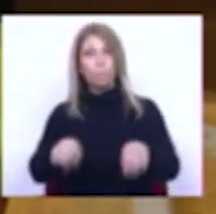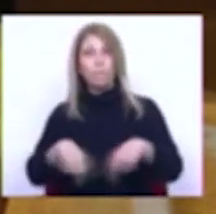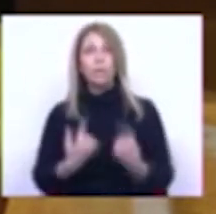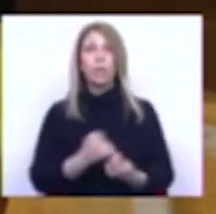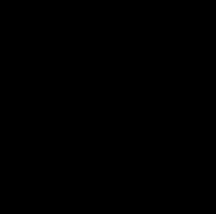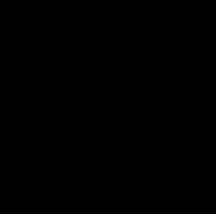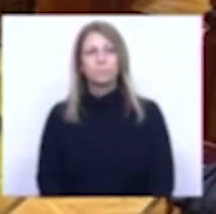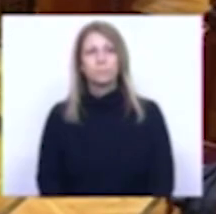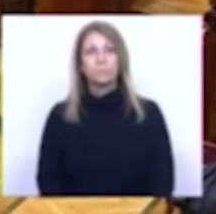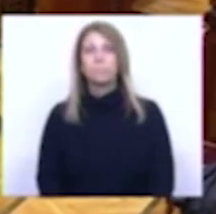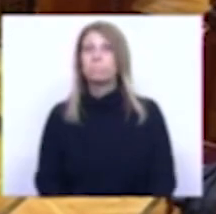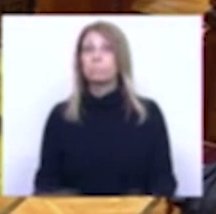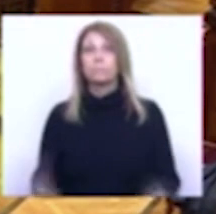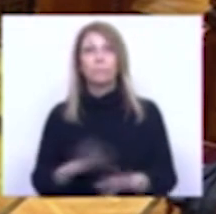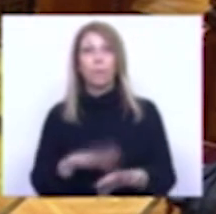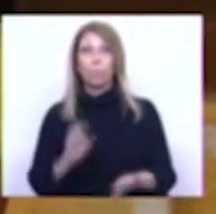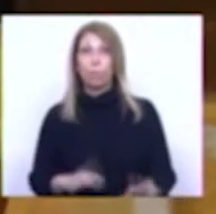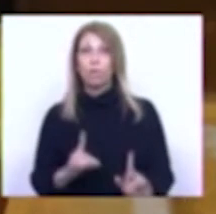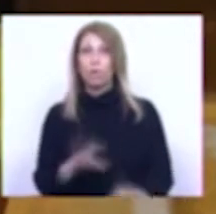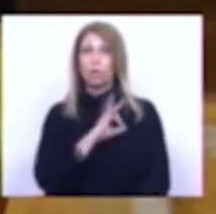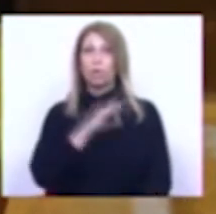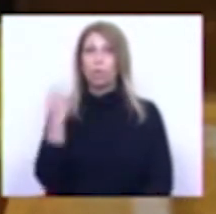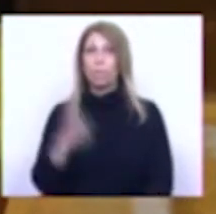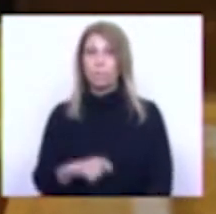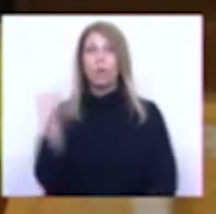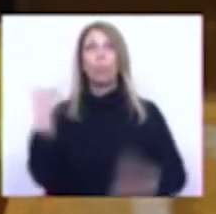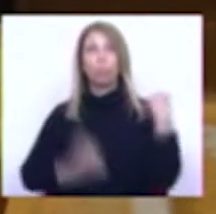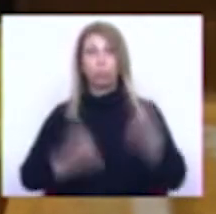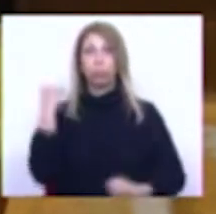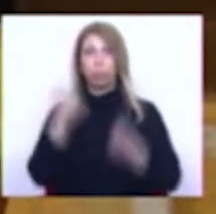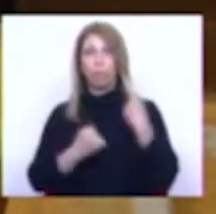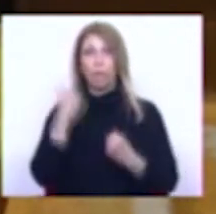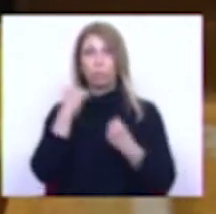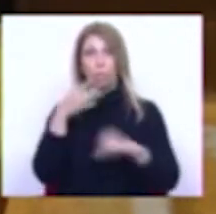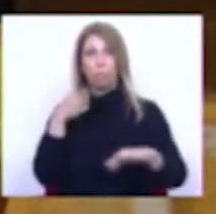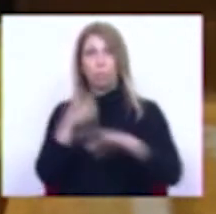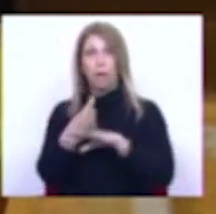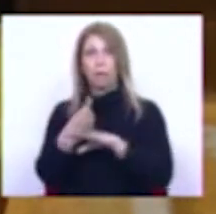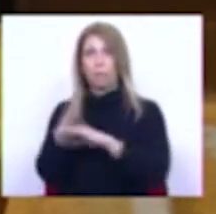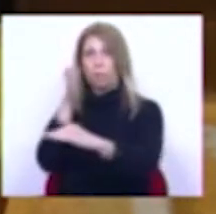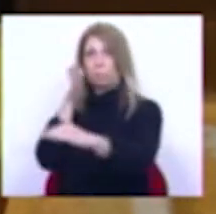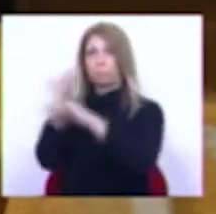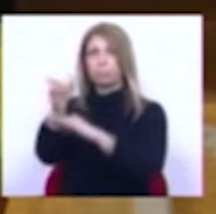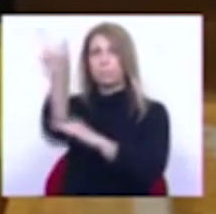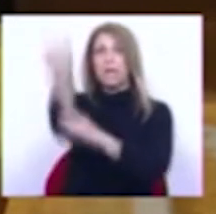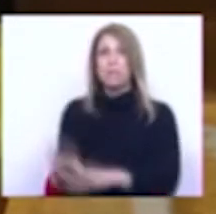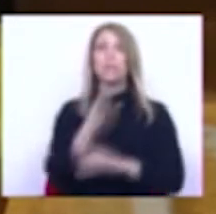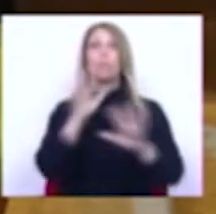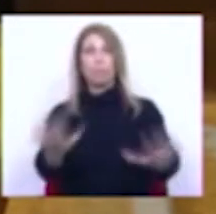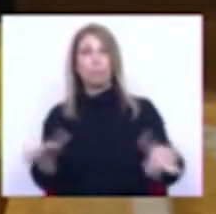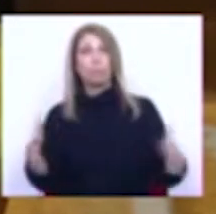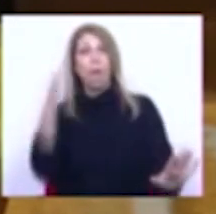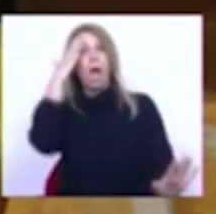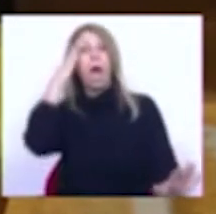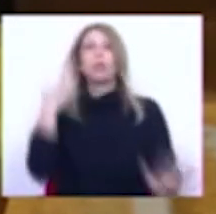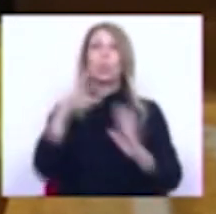grupo parlamentar. Por isso, Sr. Presidente, o protesto é dirigido a si, diretamente, que penso que nos termos do regimento poderá fazer um